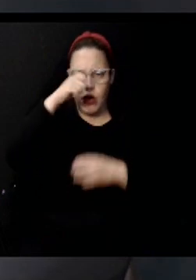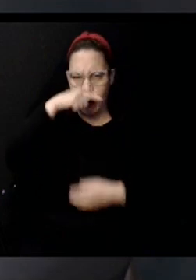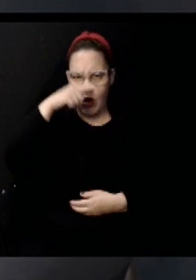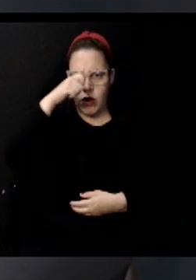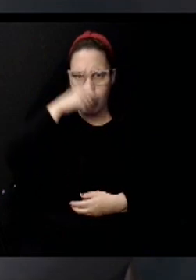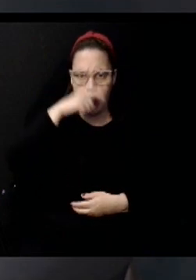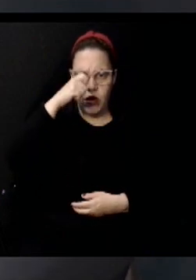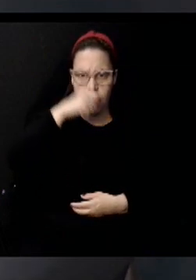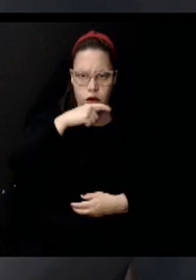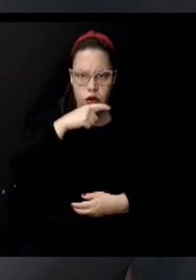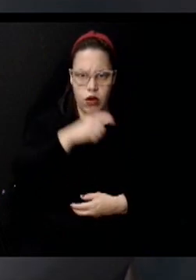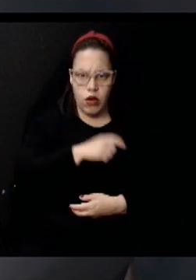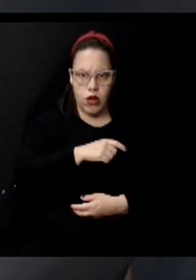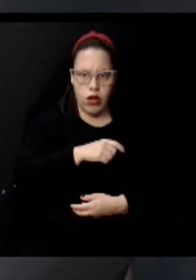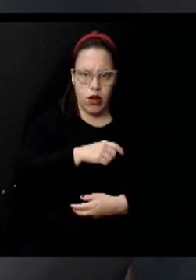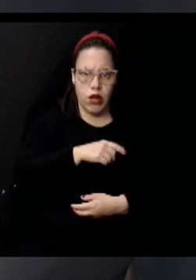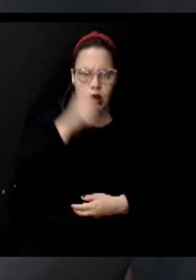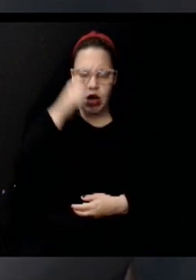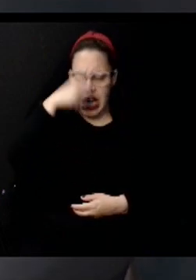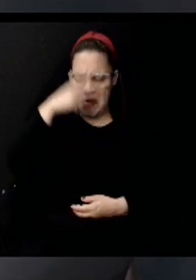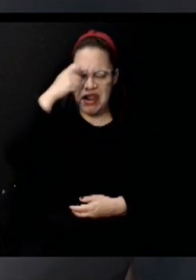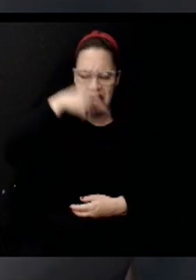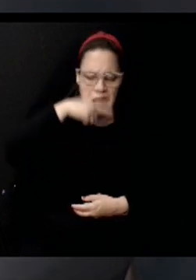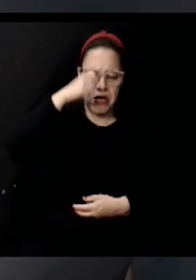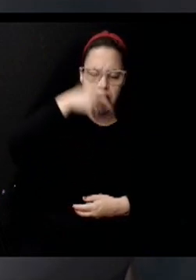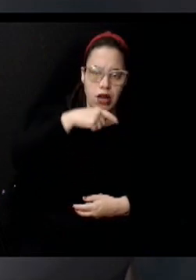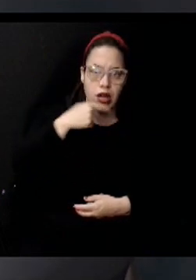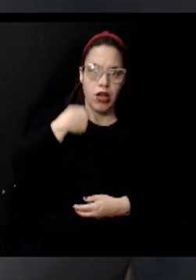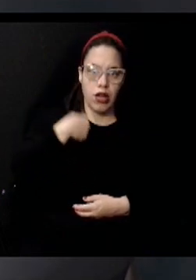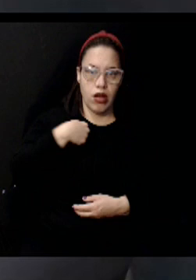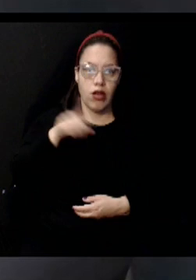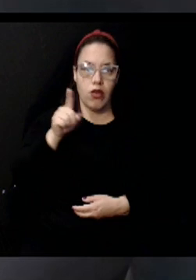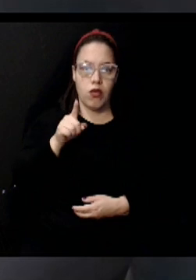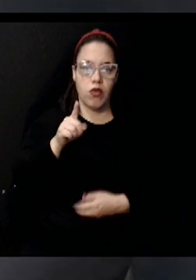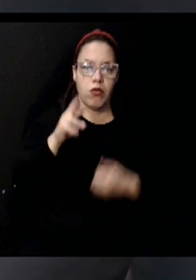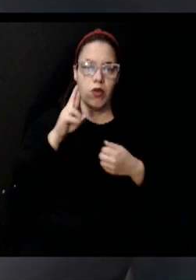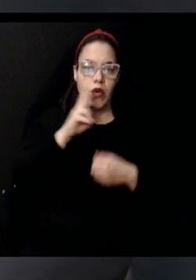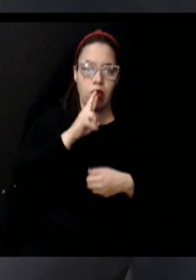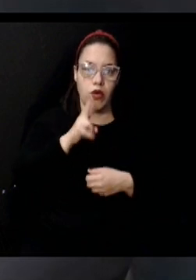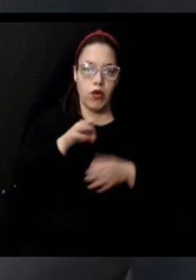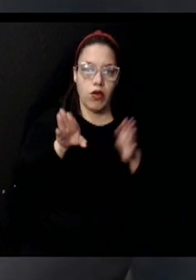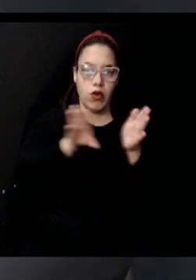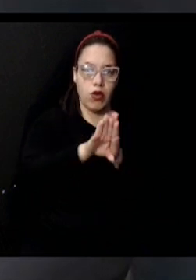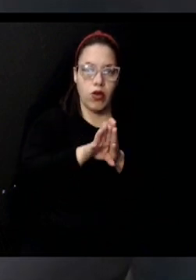com negócio de gripe, gripe, gripe. Eu falei: "Eu vou ver logo isso". E chegou um senhor,